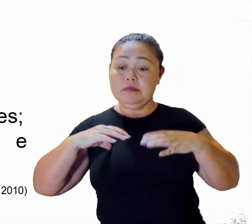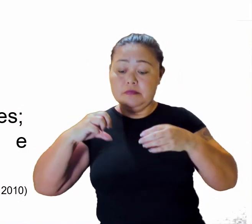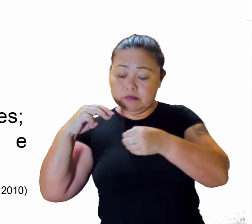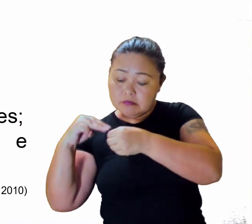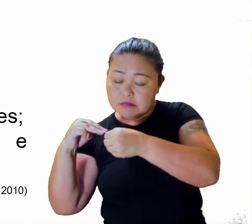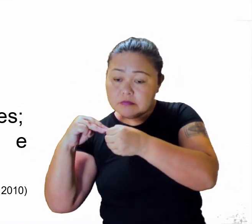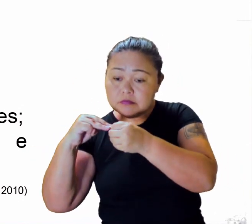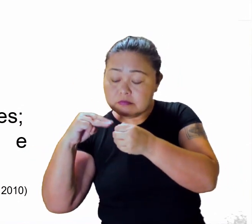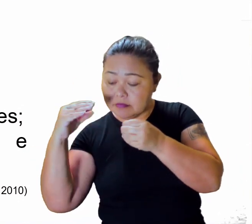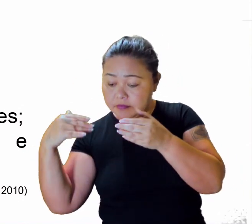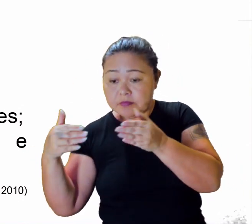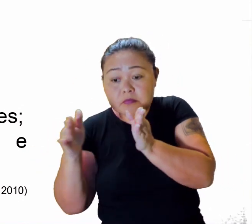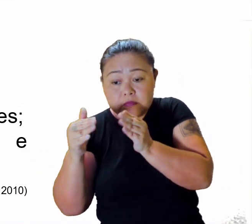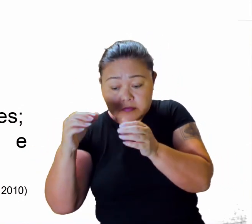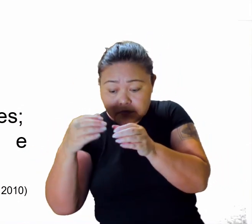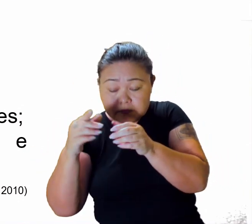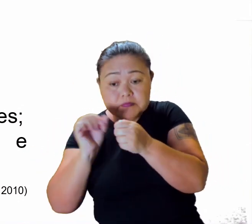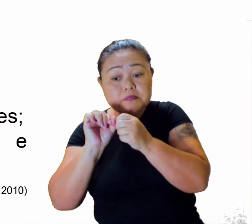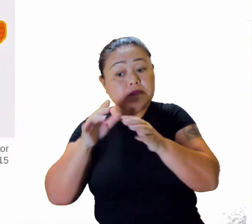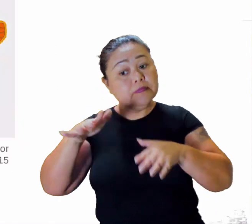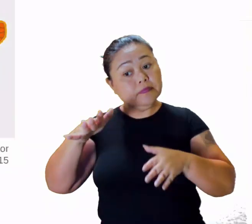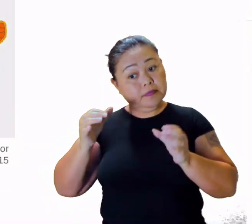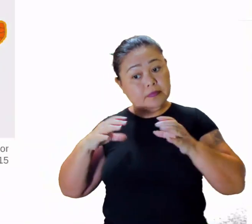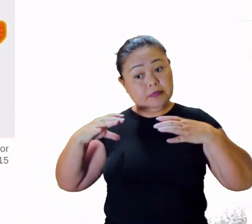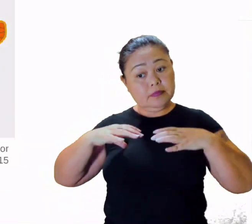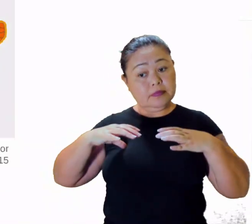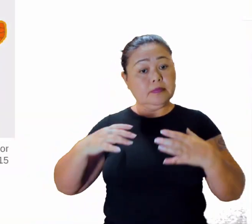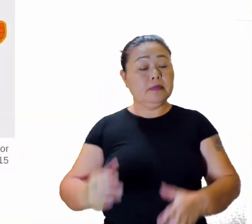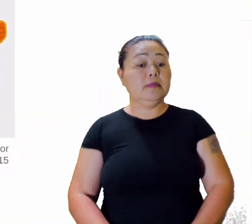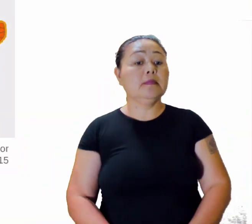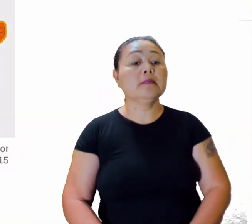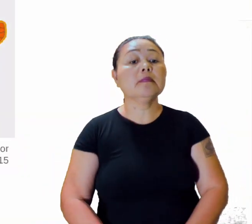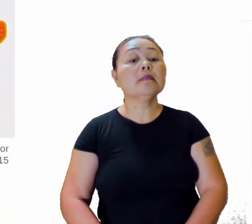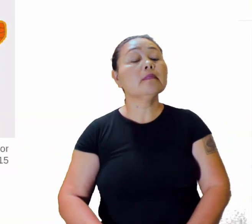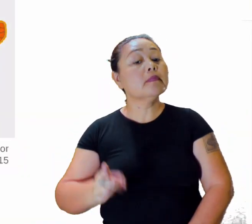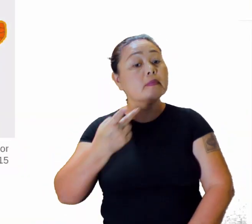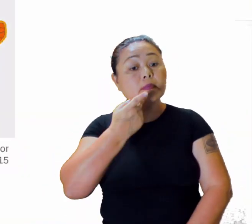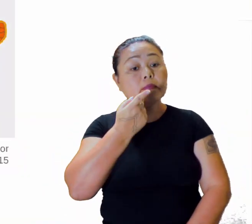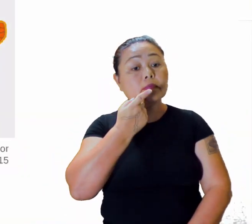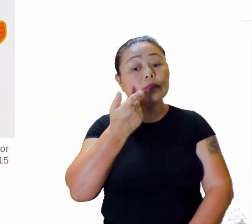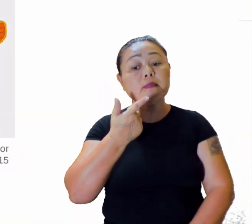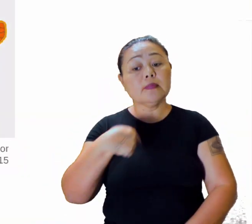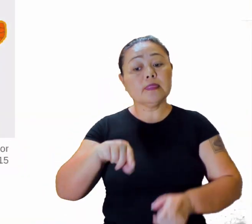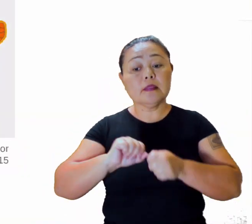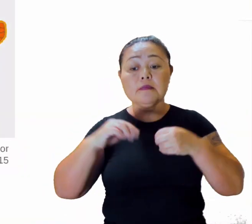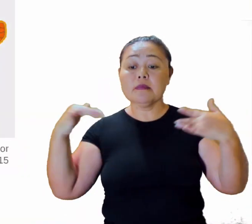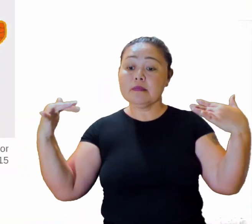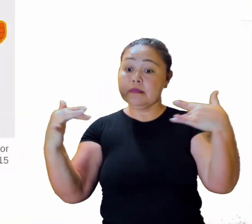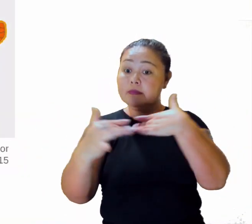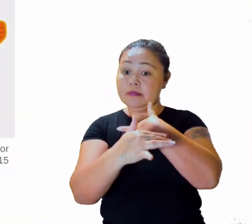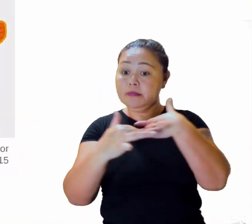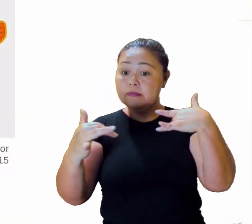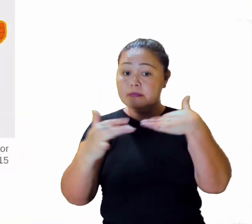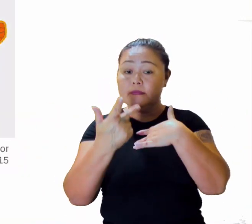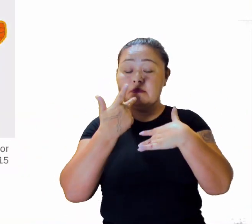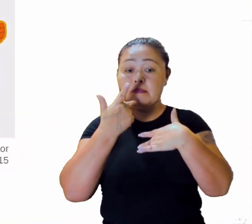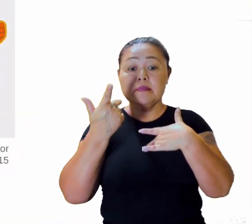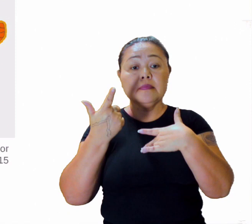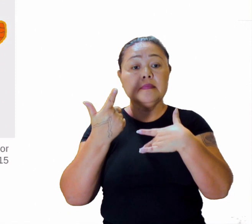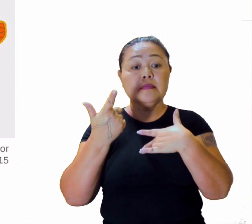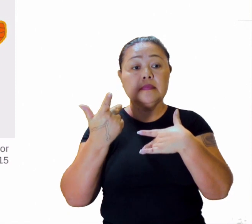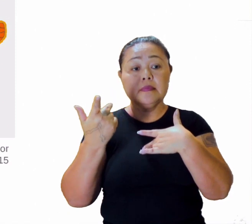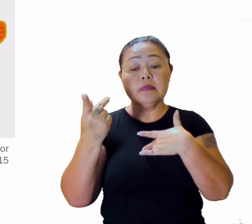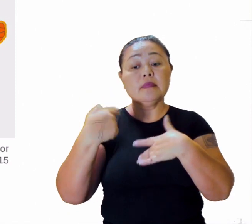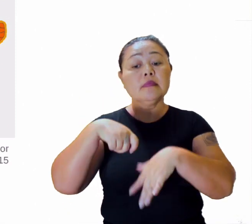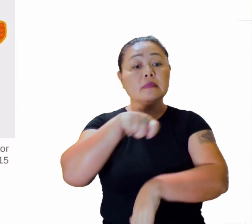das pequenas e médias cidades. Exatamente. Vamos lá? E falamos sobre a questão da urbanização. Isso, e nós falamos para